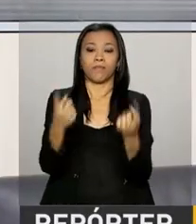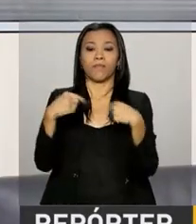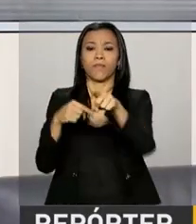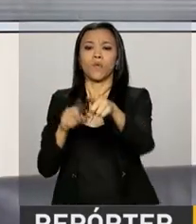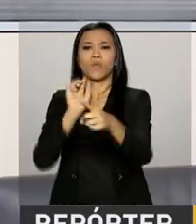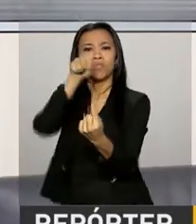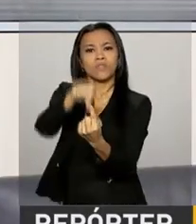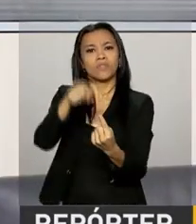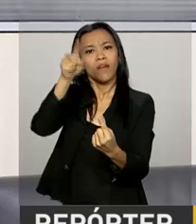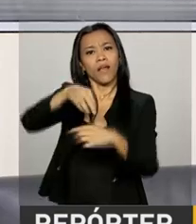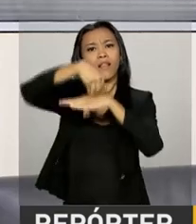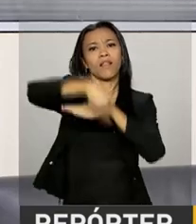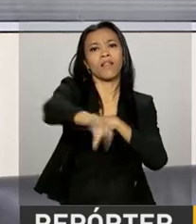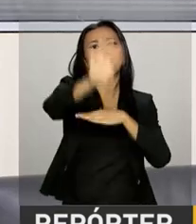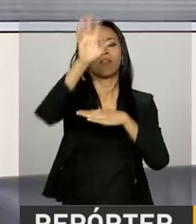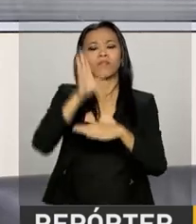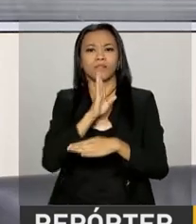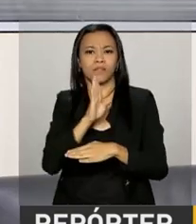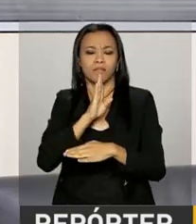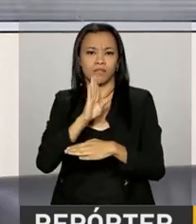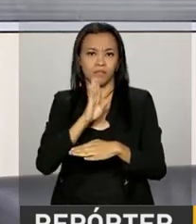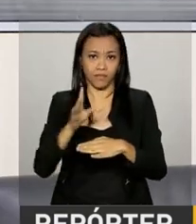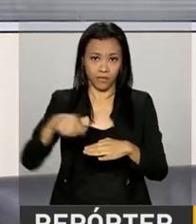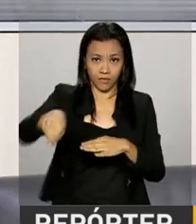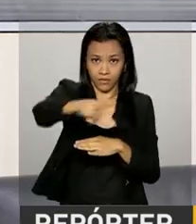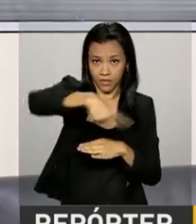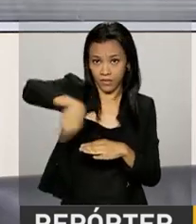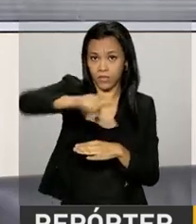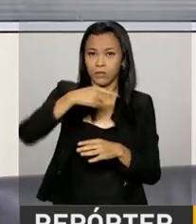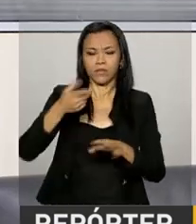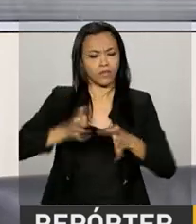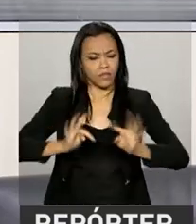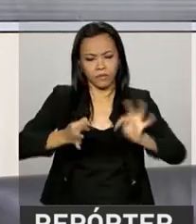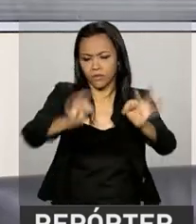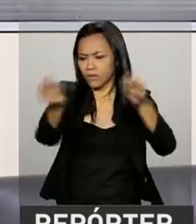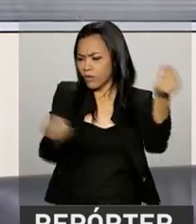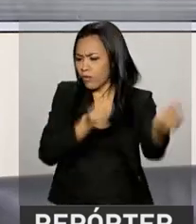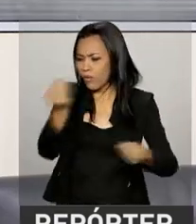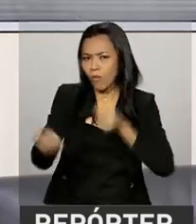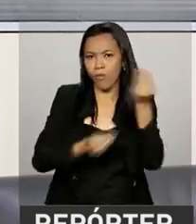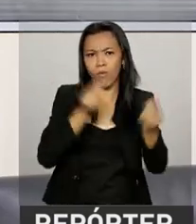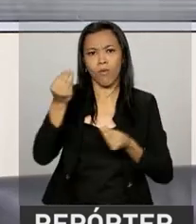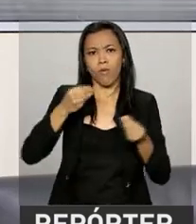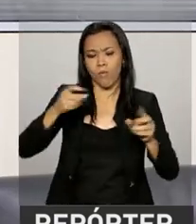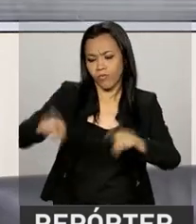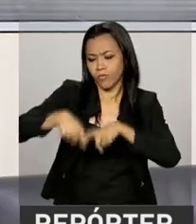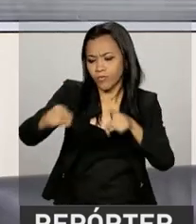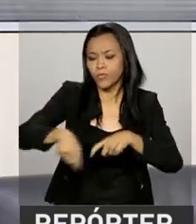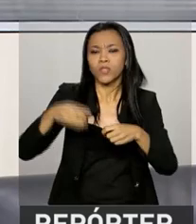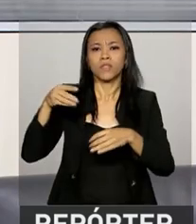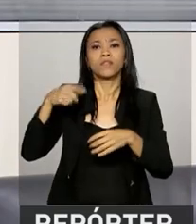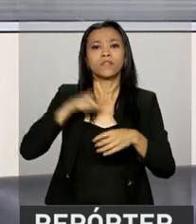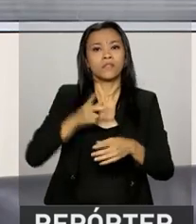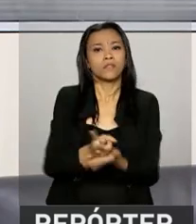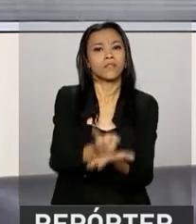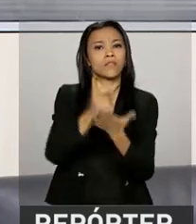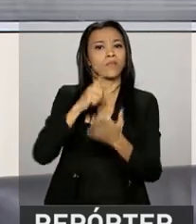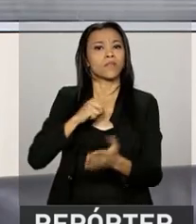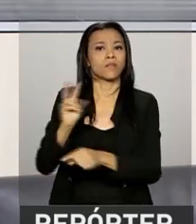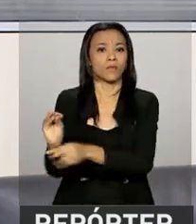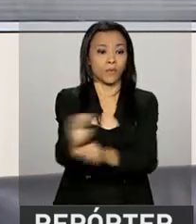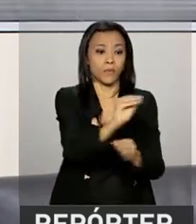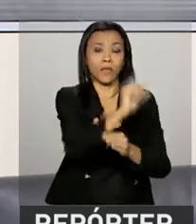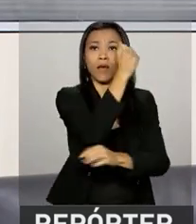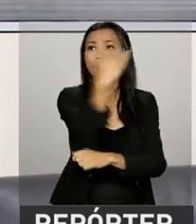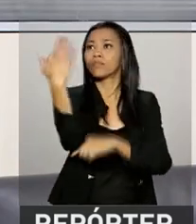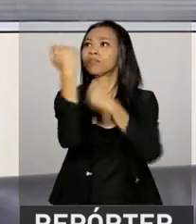difundir a tecnologia e as tecnologias existentes de uma produção mais sustentável tem muito a